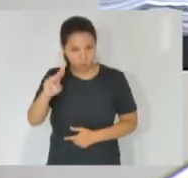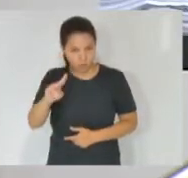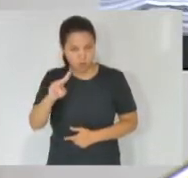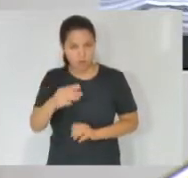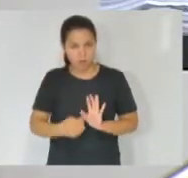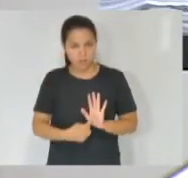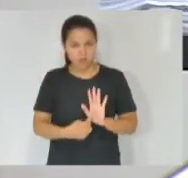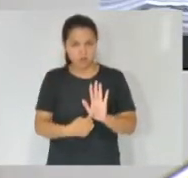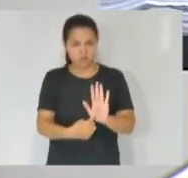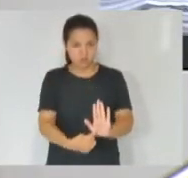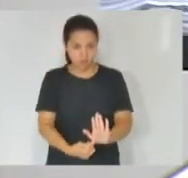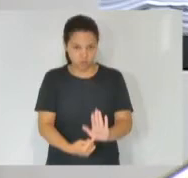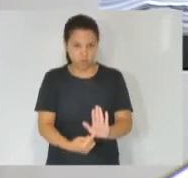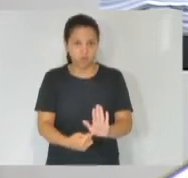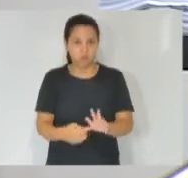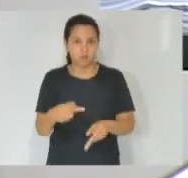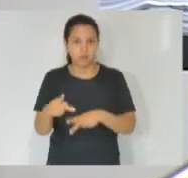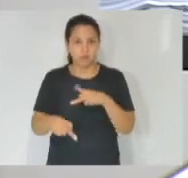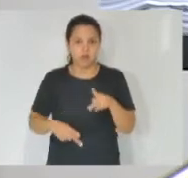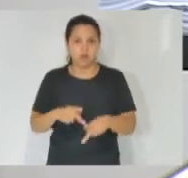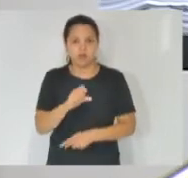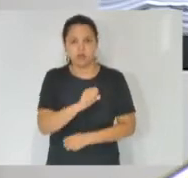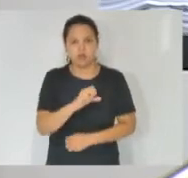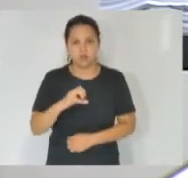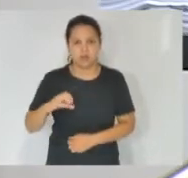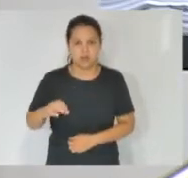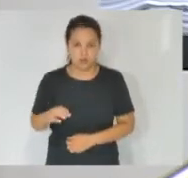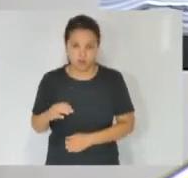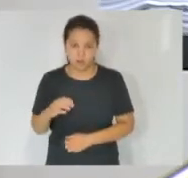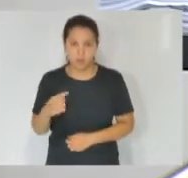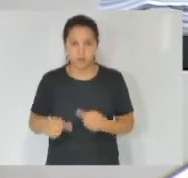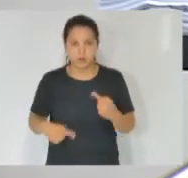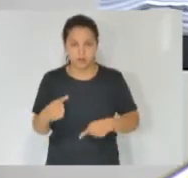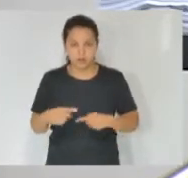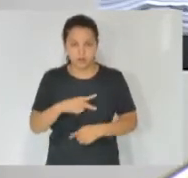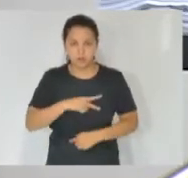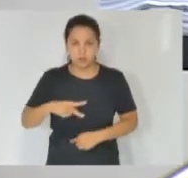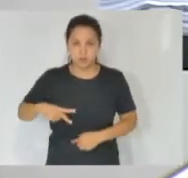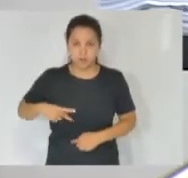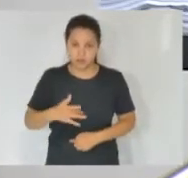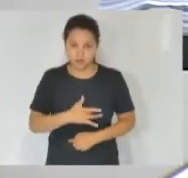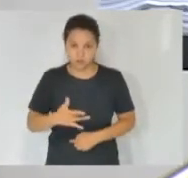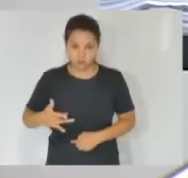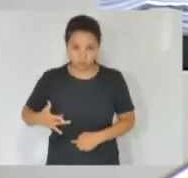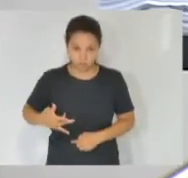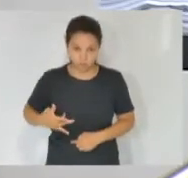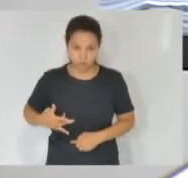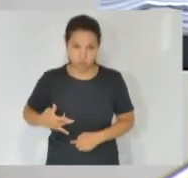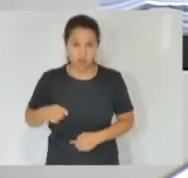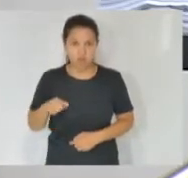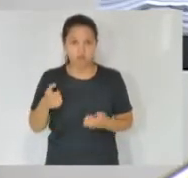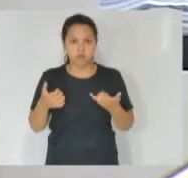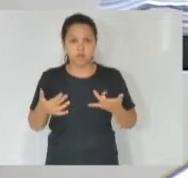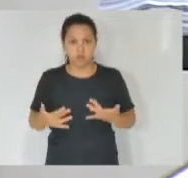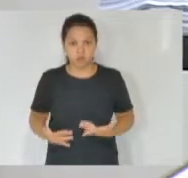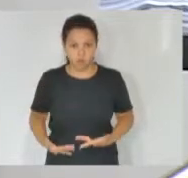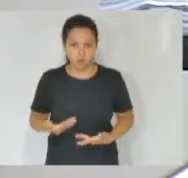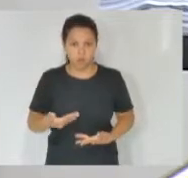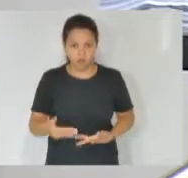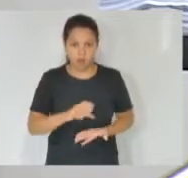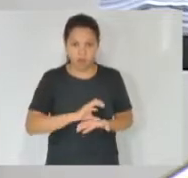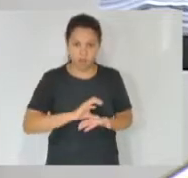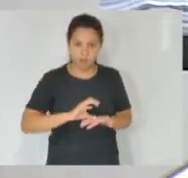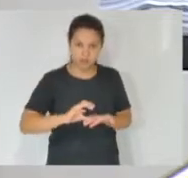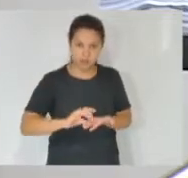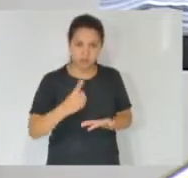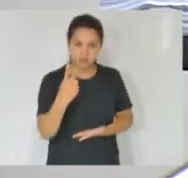essa política pública de saúde, onde dizia que ia repassar 190 milhões de reais